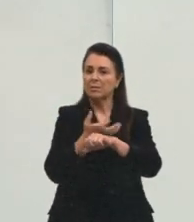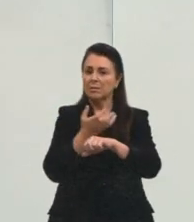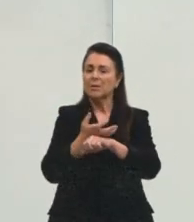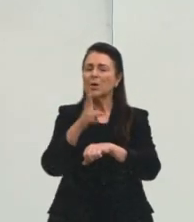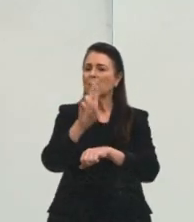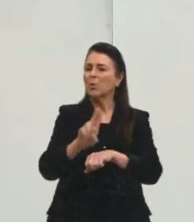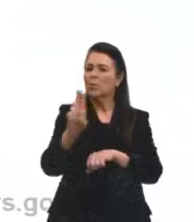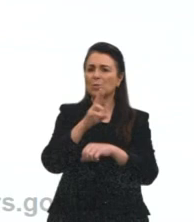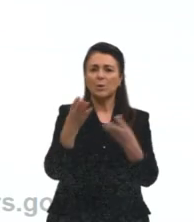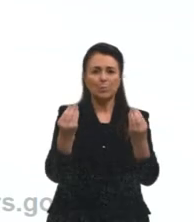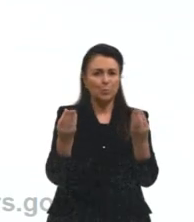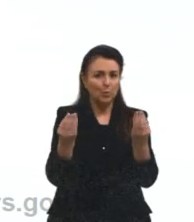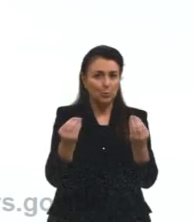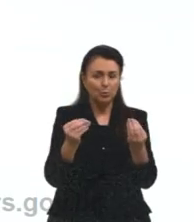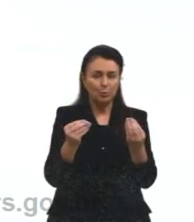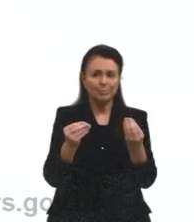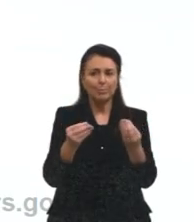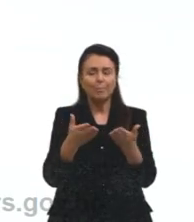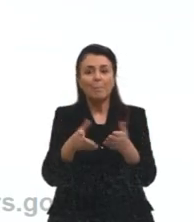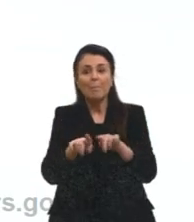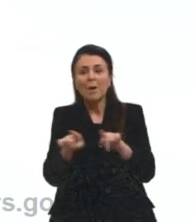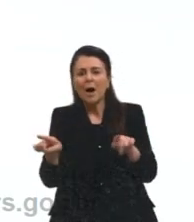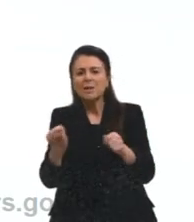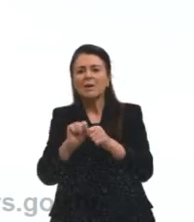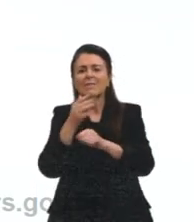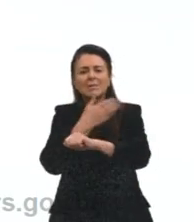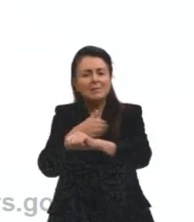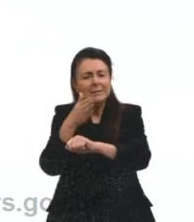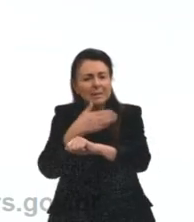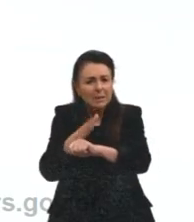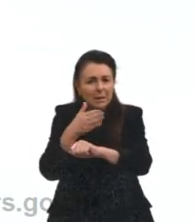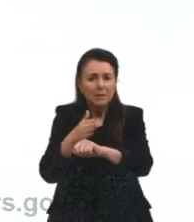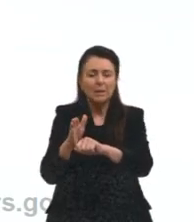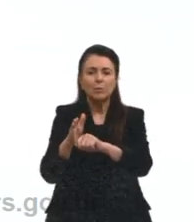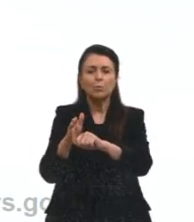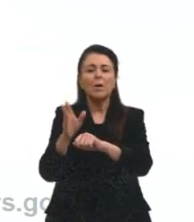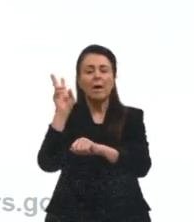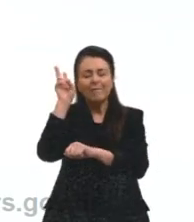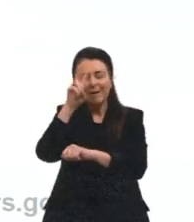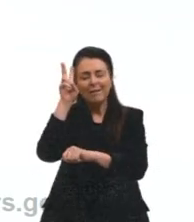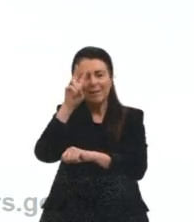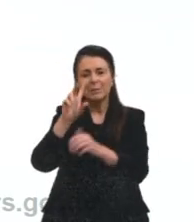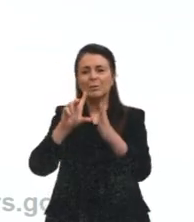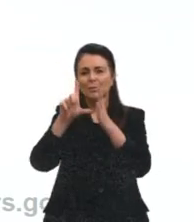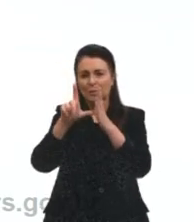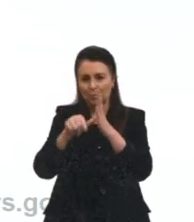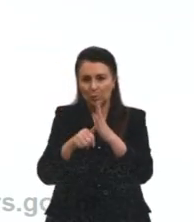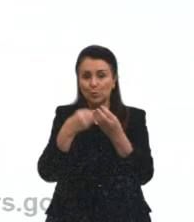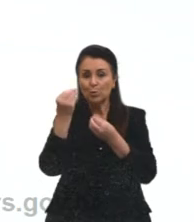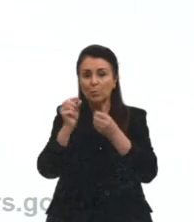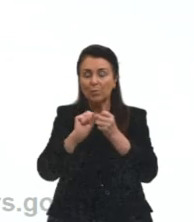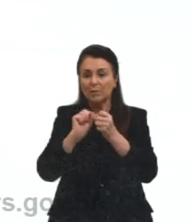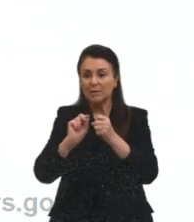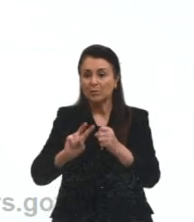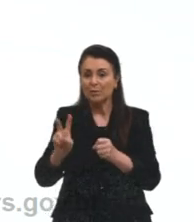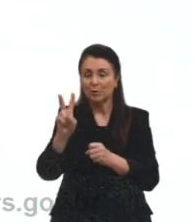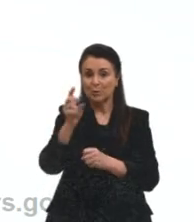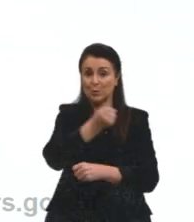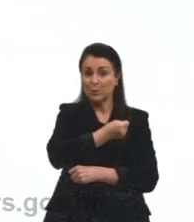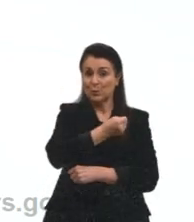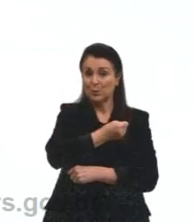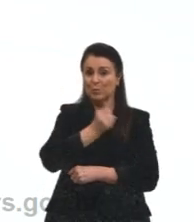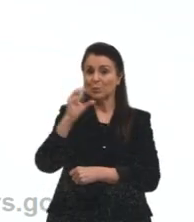conforme a gente for fazer os tá ficando mais fácil de vocês lembrarem como é que a gente opera com esses valores com essas notações